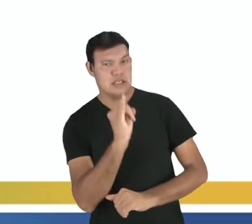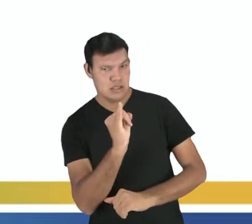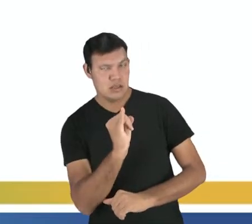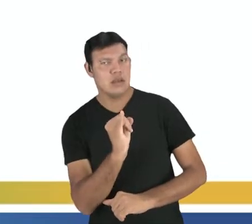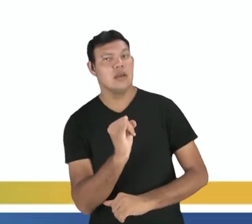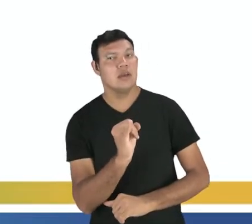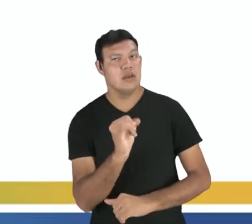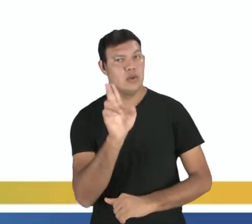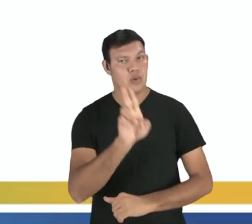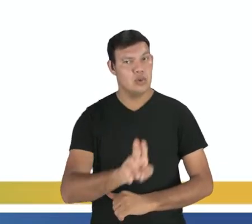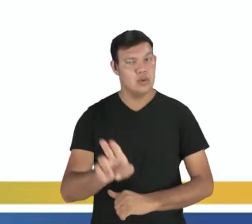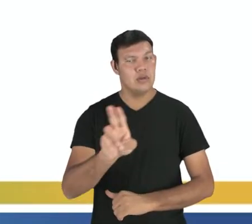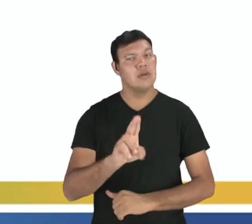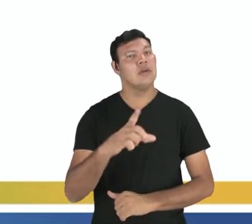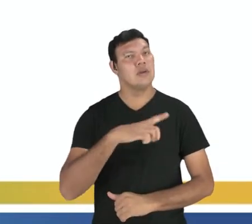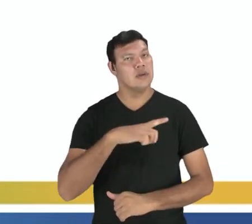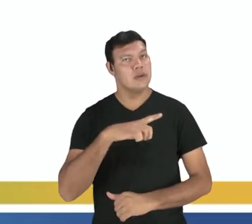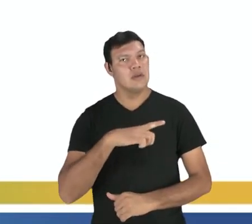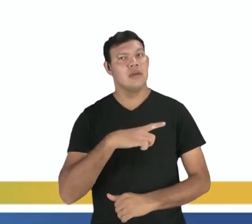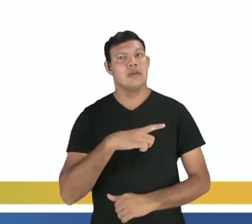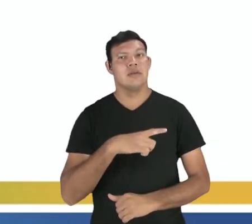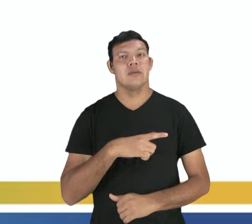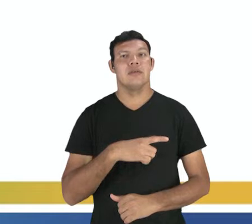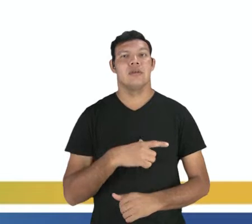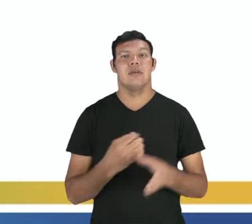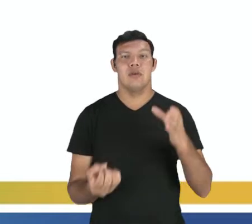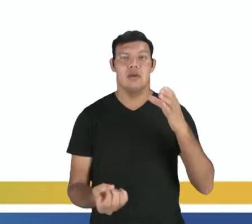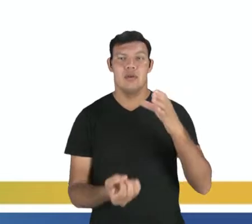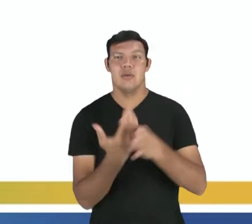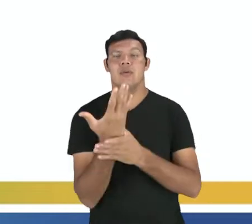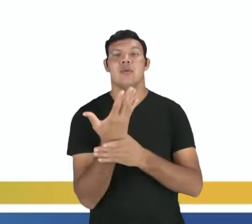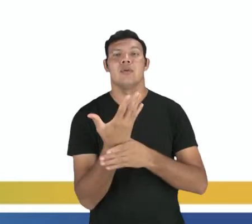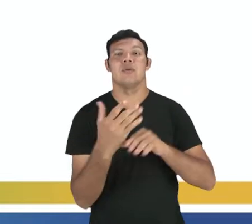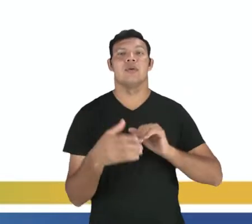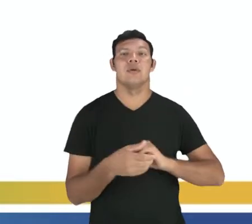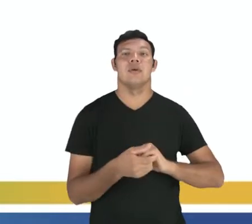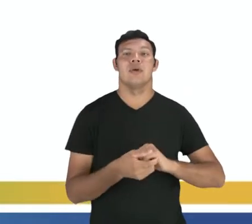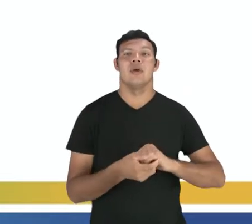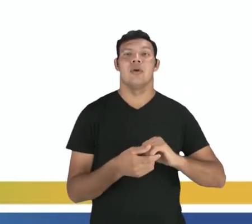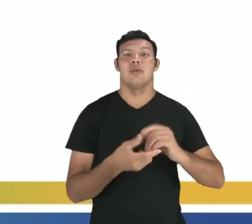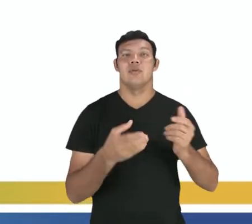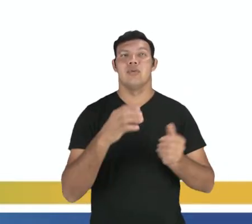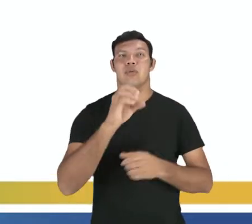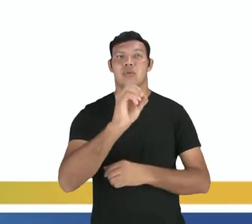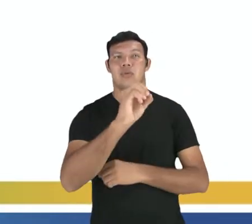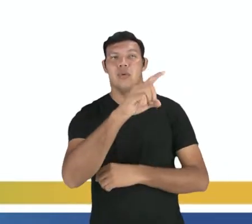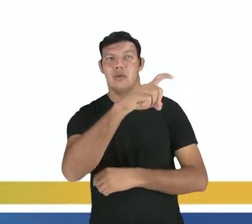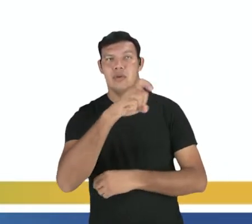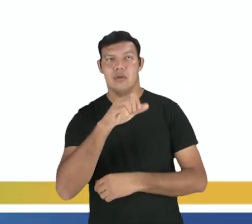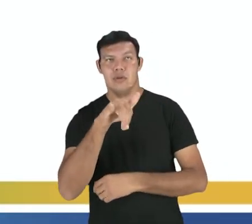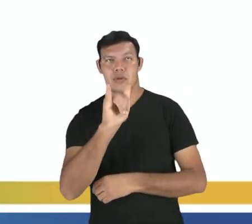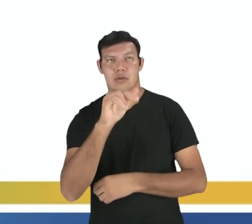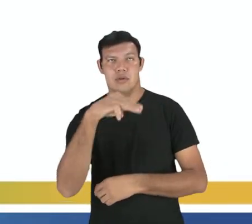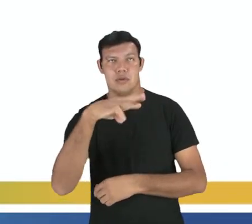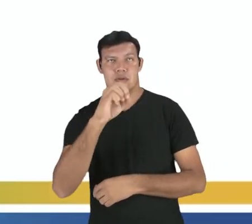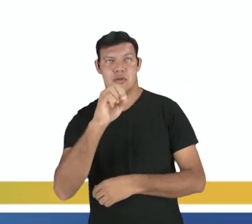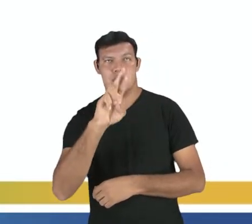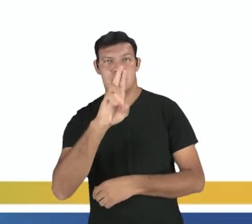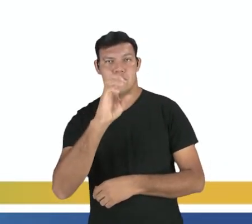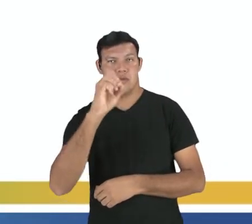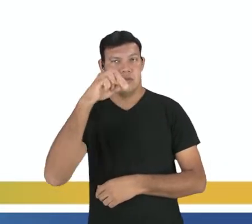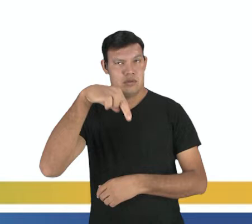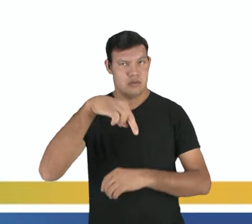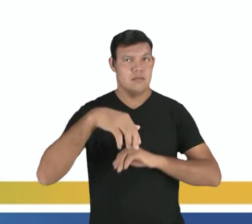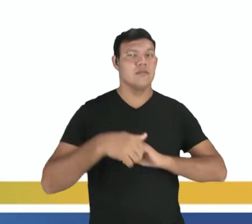a gente tem a ocorrência do oxímoro. E elas têm aí significados opostos, como eu já disse, mas